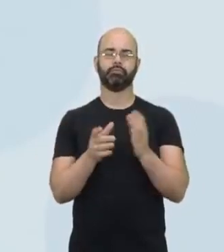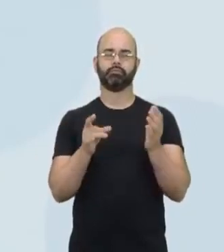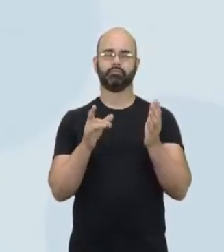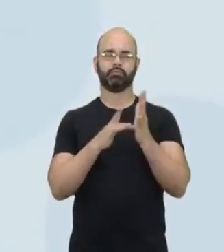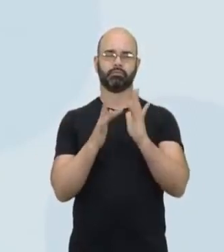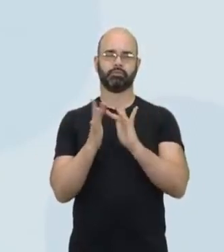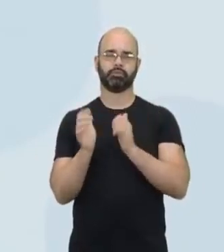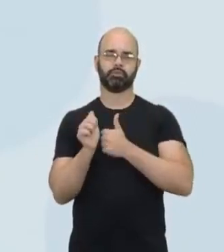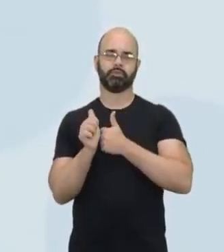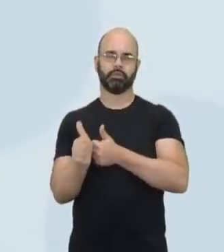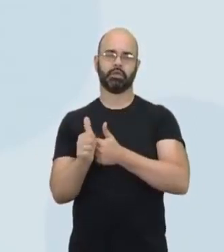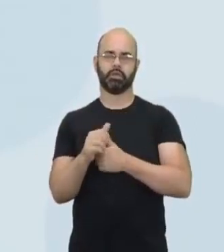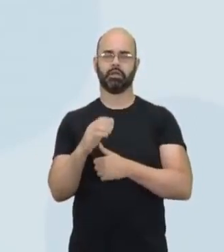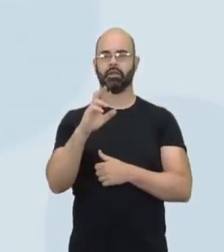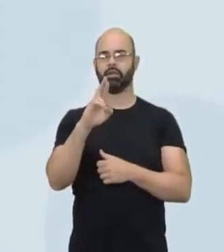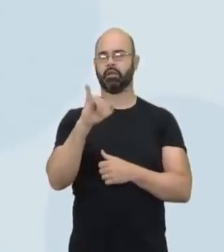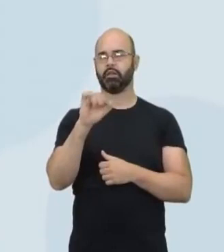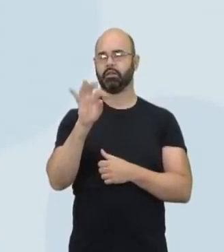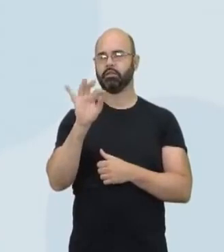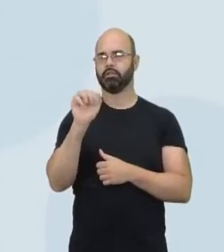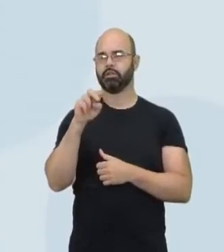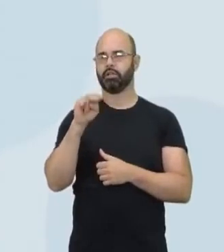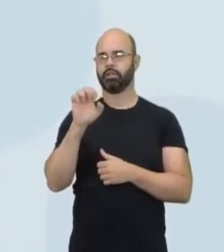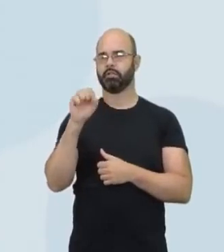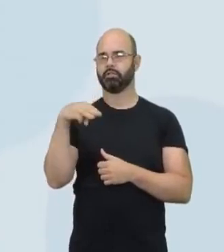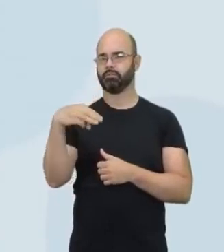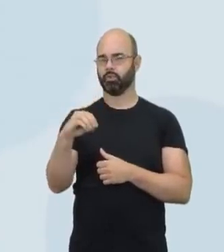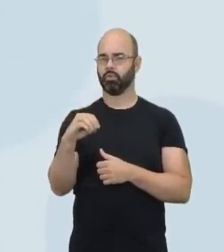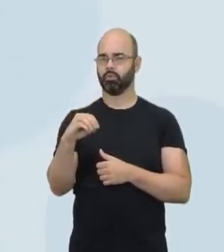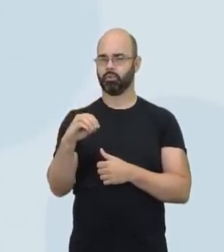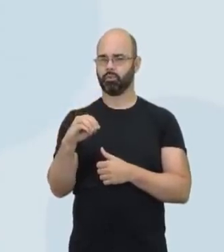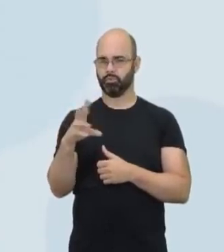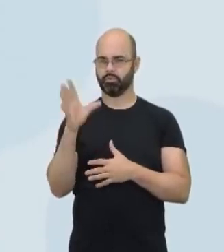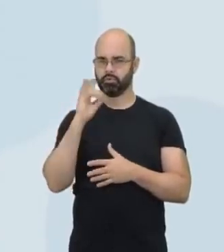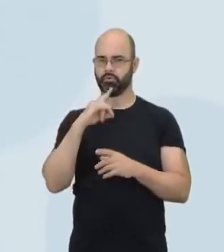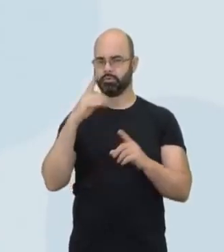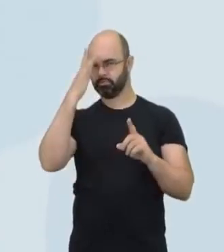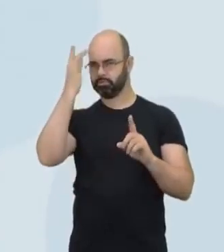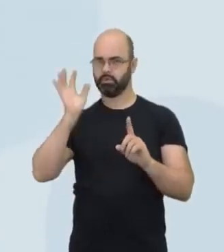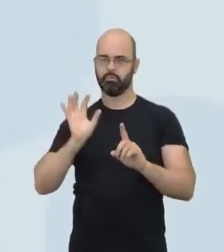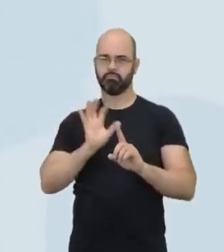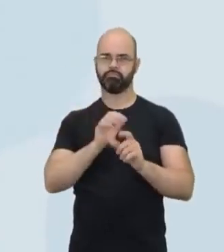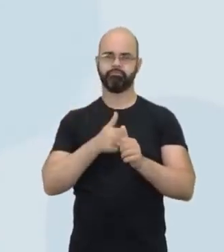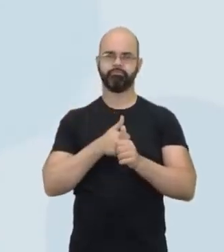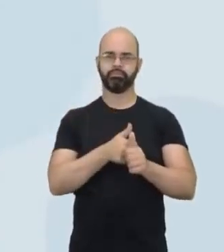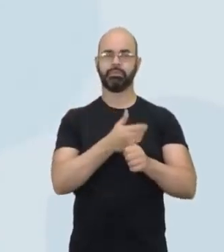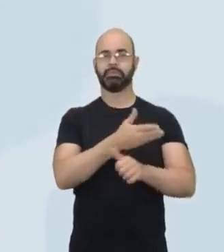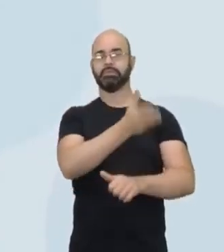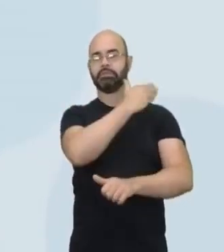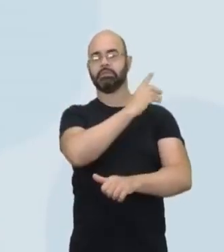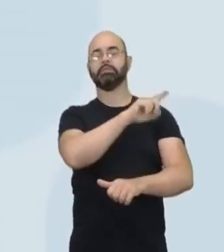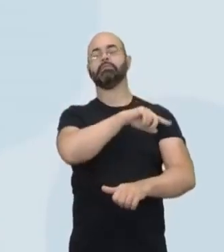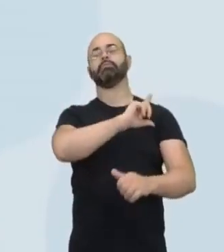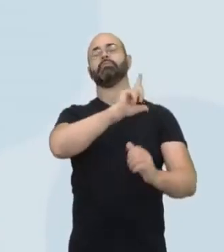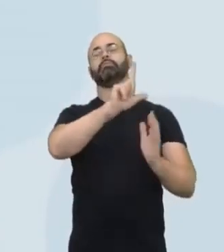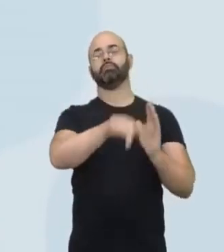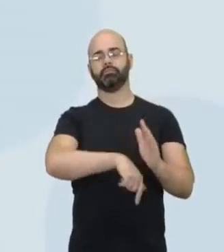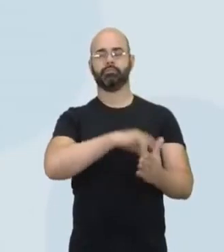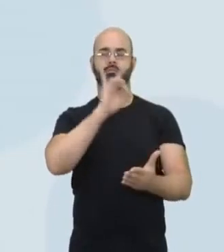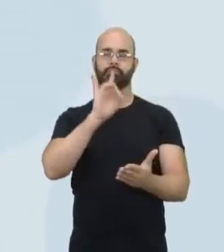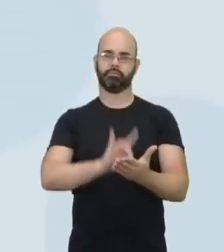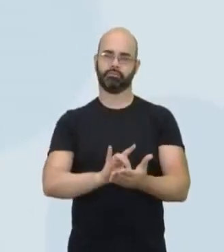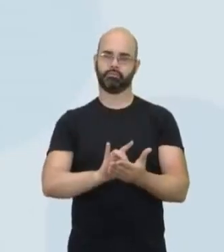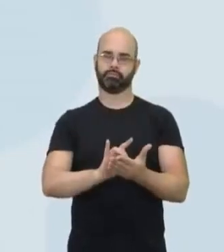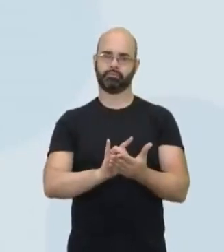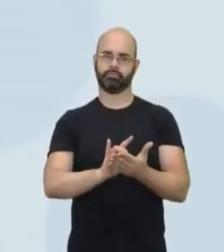Romano, o cristianismo era muito perseguido. Só que aí torna-se a religião oficial, né, ali do